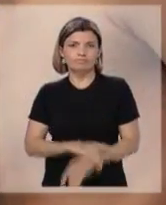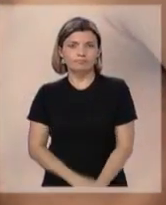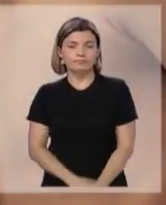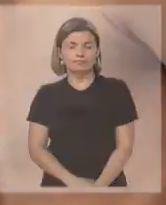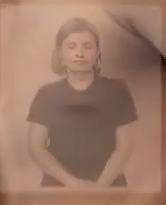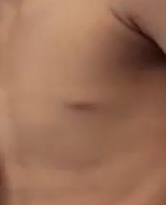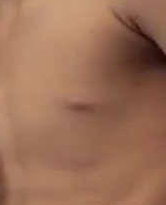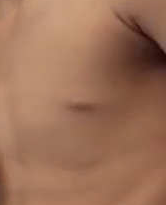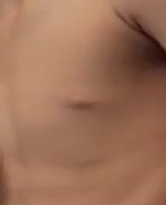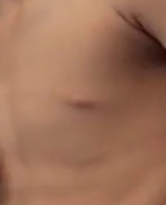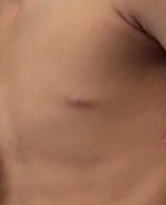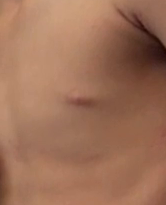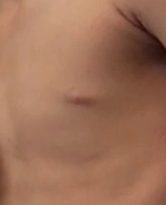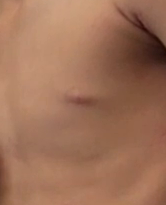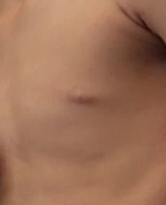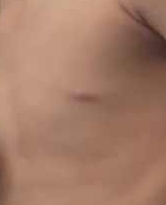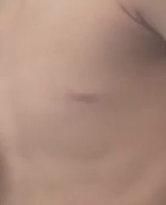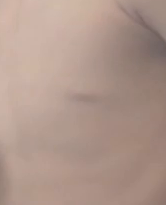-estar.